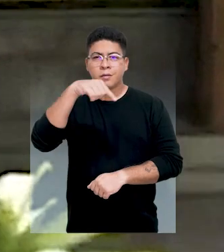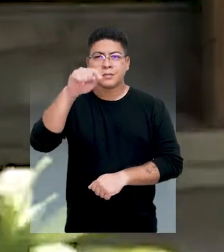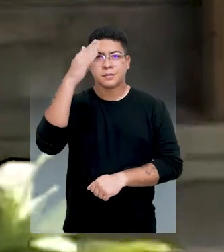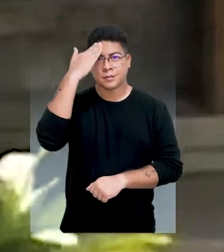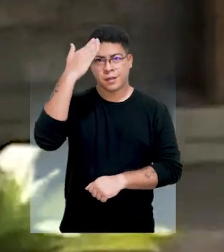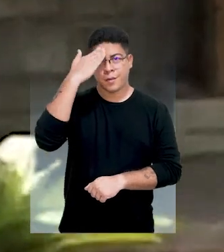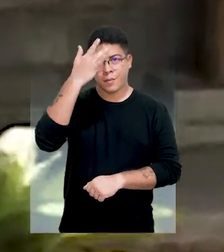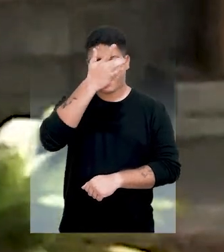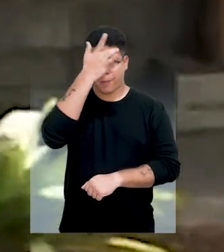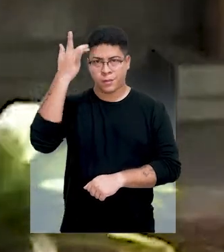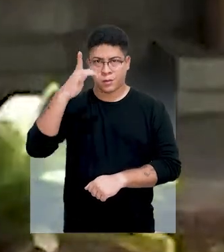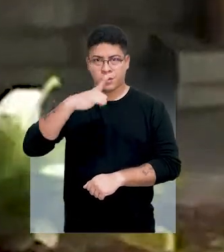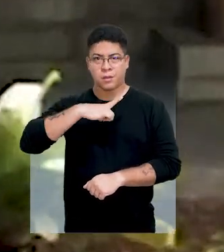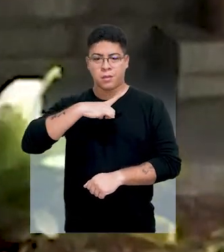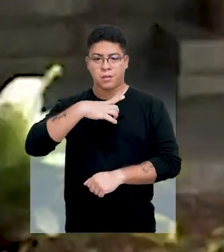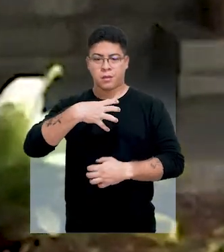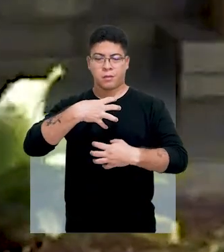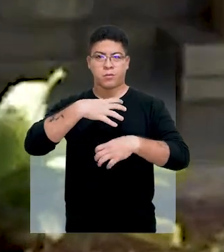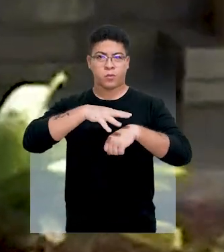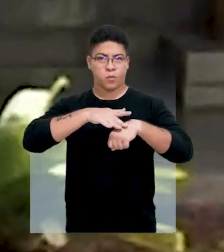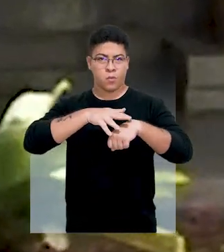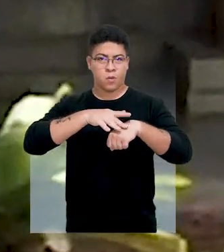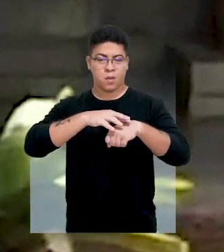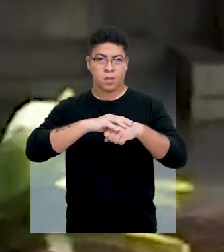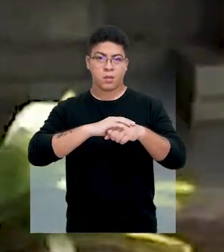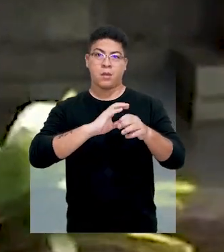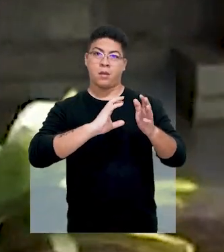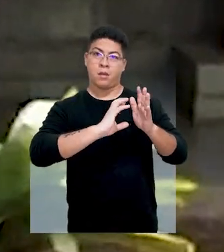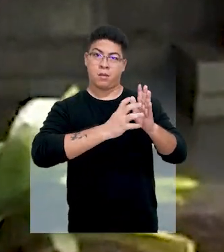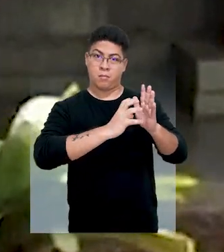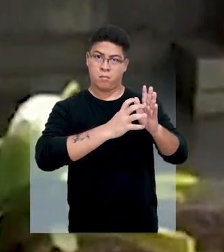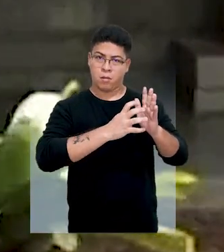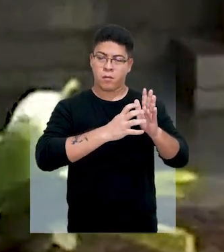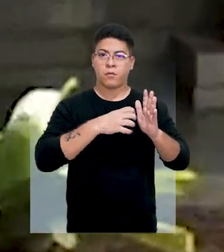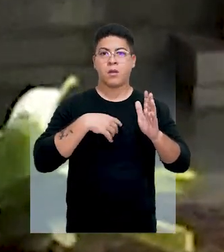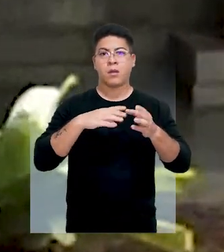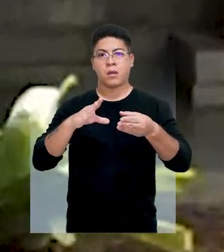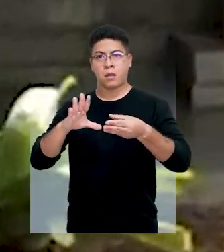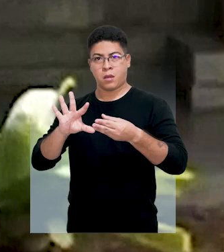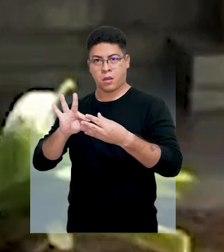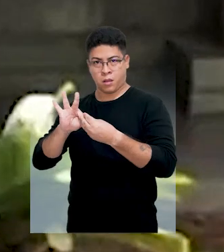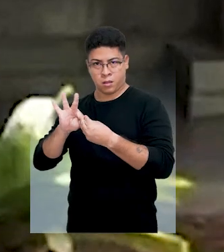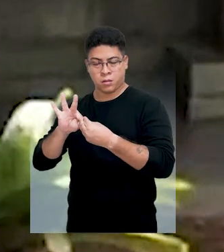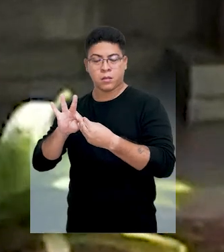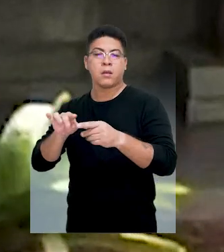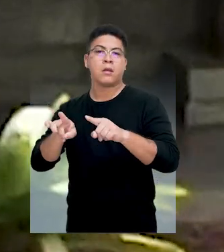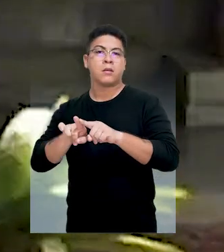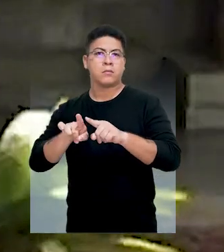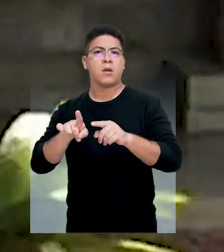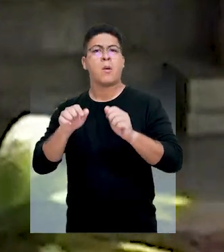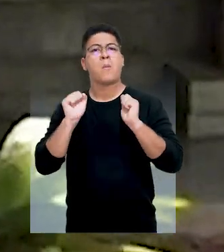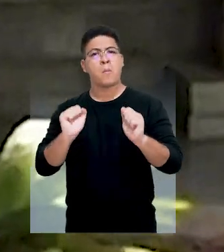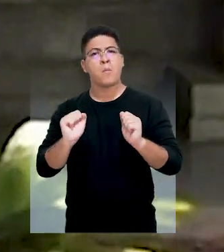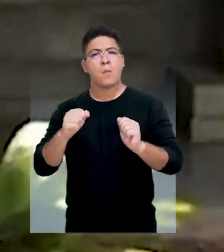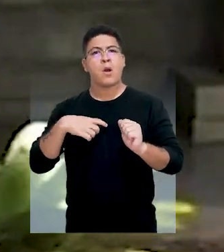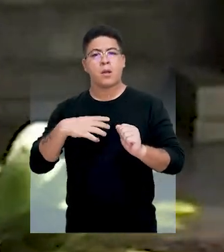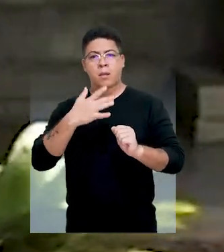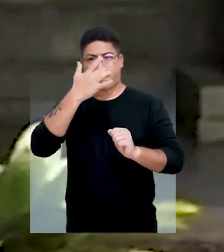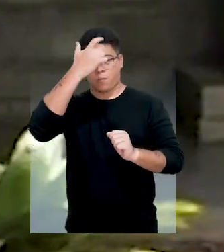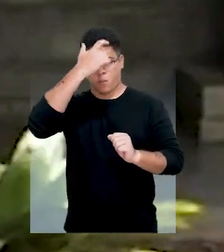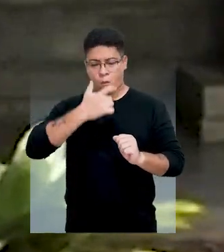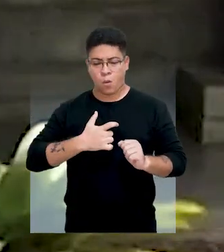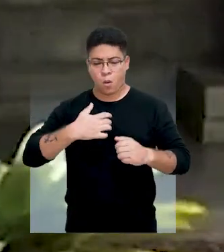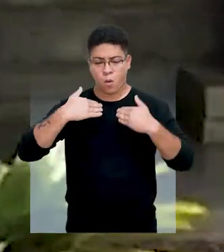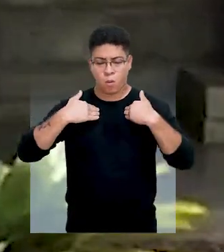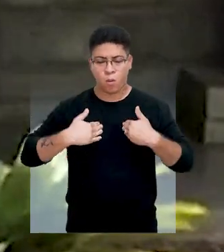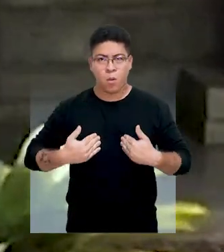pessoas que vivem com HIV e AIDS podem envelhecer mais rápido, mais calmo. Na verdade, pessoas vivendo com HIV e AIDS podem